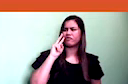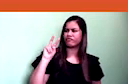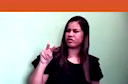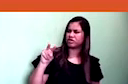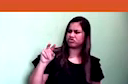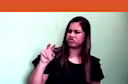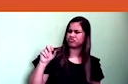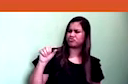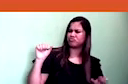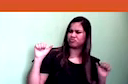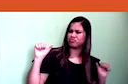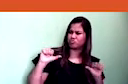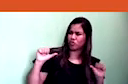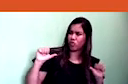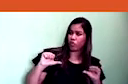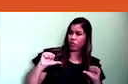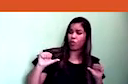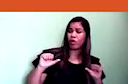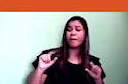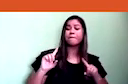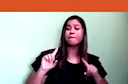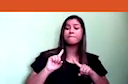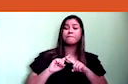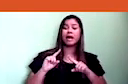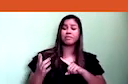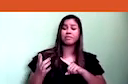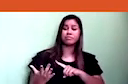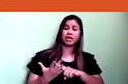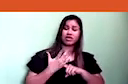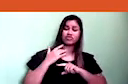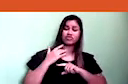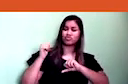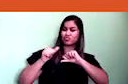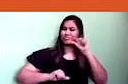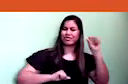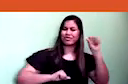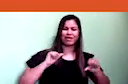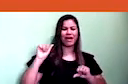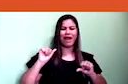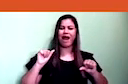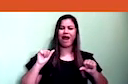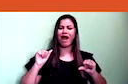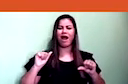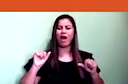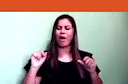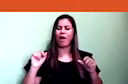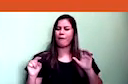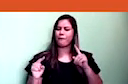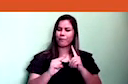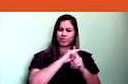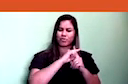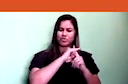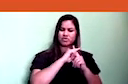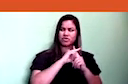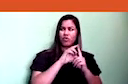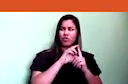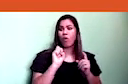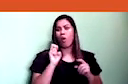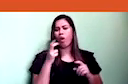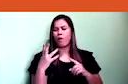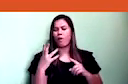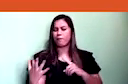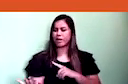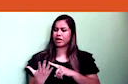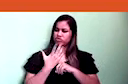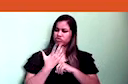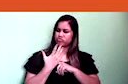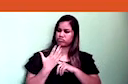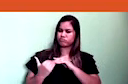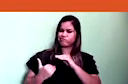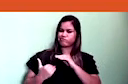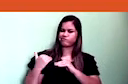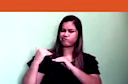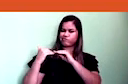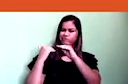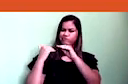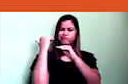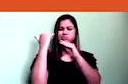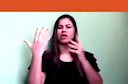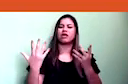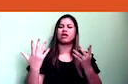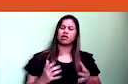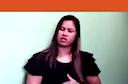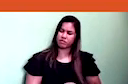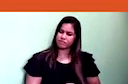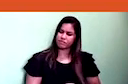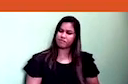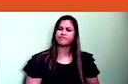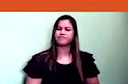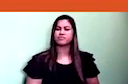ele pode ser positivo, ele pode fazer com que eu me mobilize a melhorar a mim mesmo e aos outros no meu entorno.